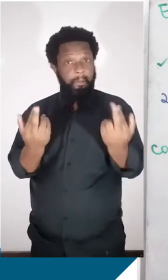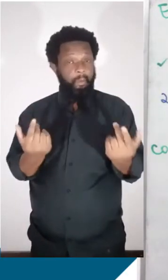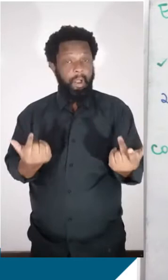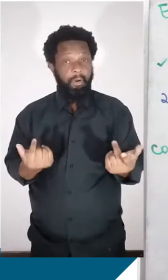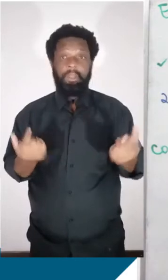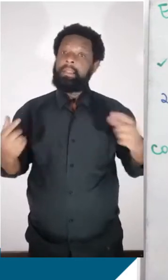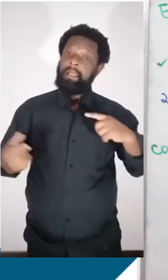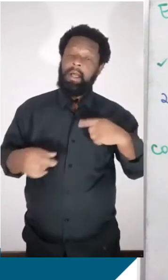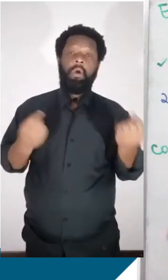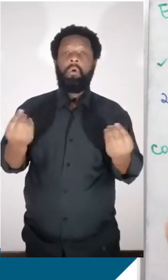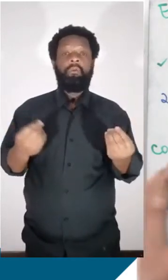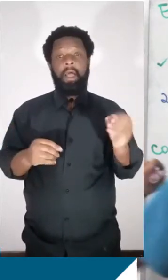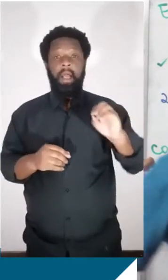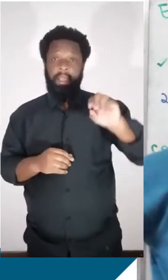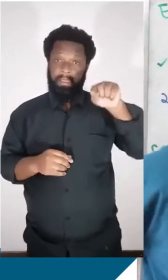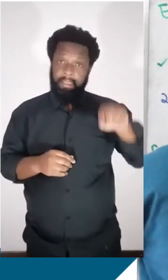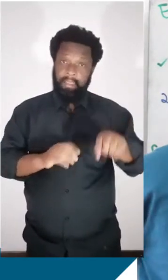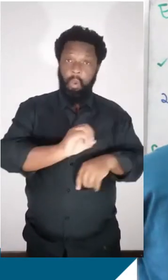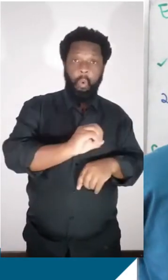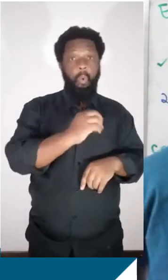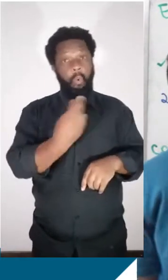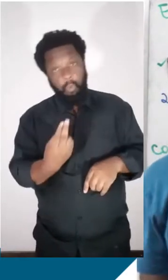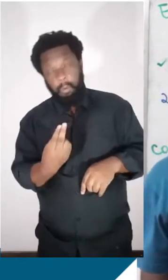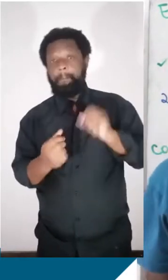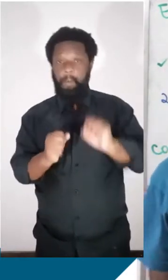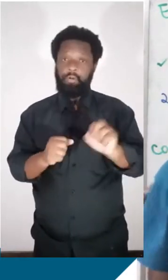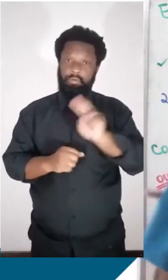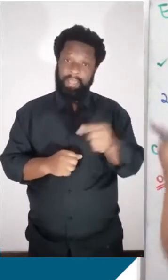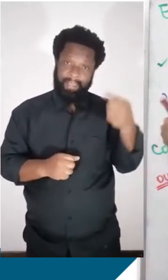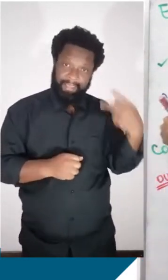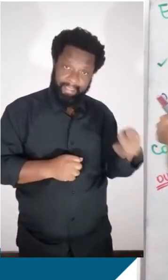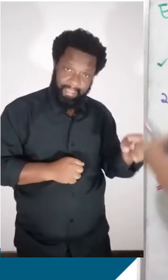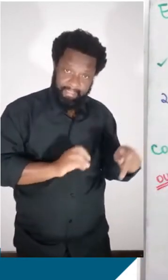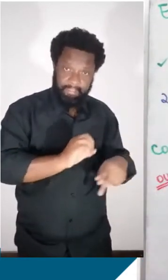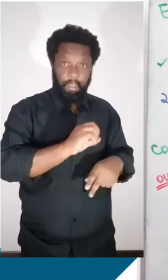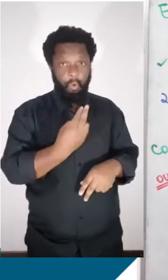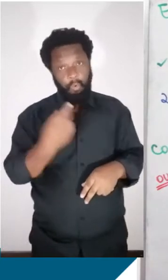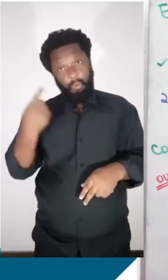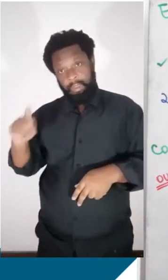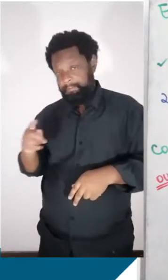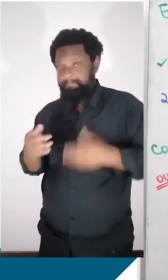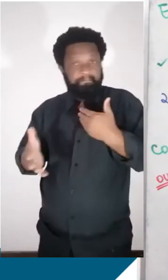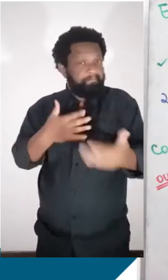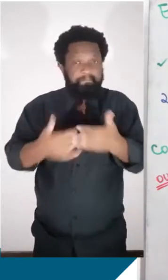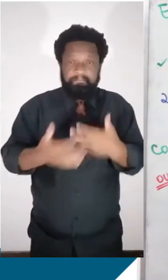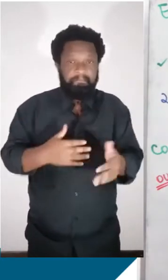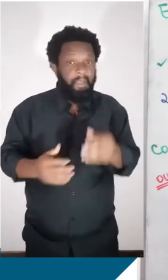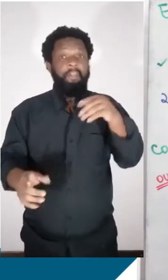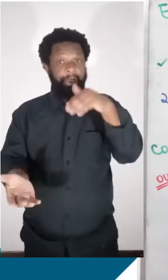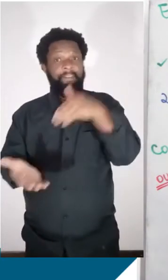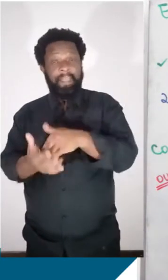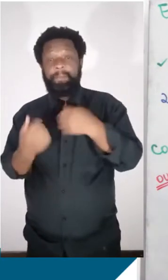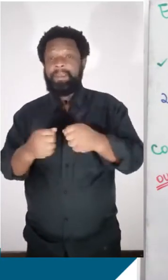mesma coisa. Então aqui eu vou colocar um ou, porque eu posso fazer esse ou esse, tanto faz. Você vai